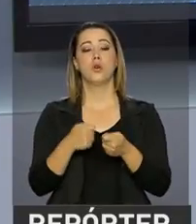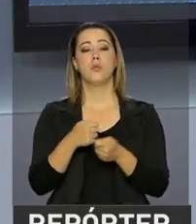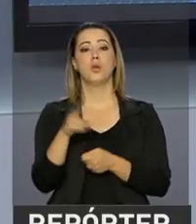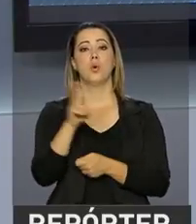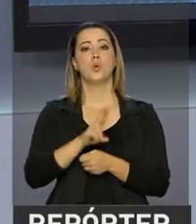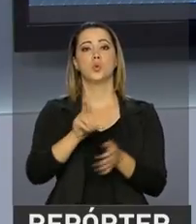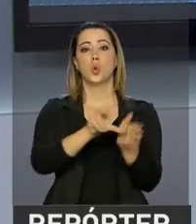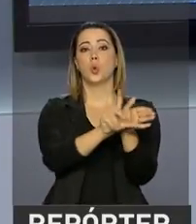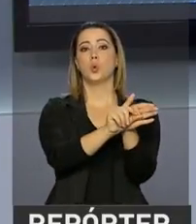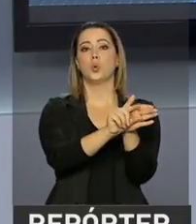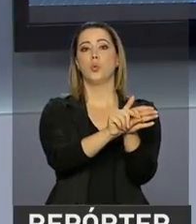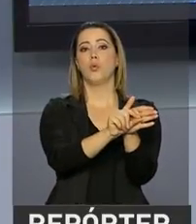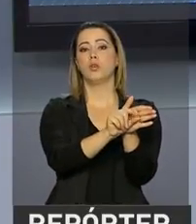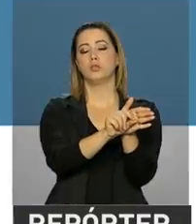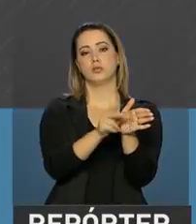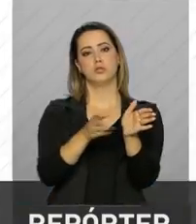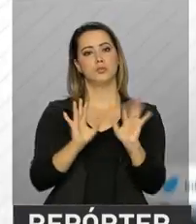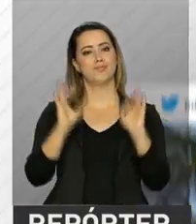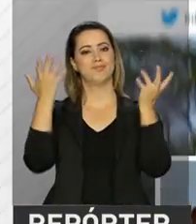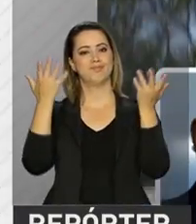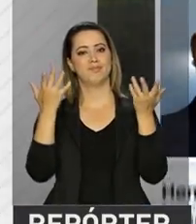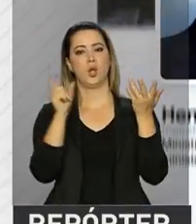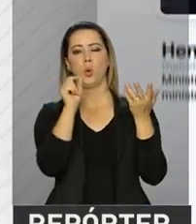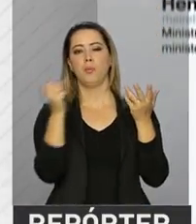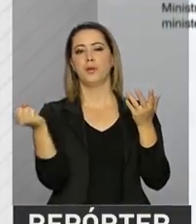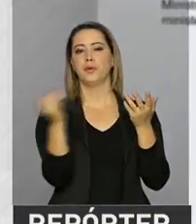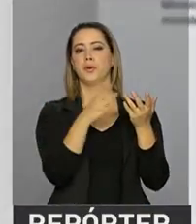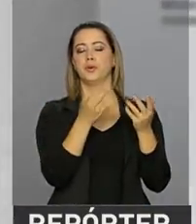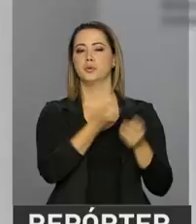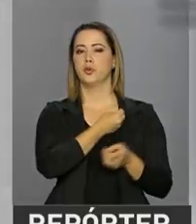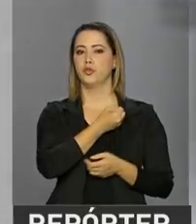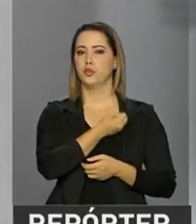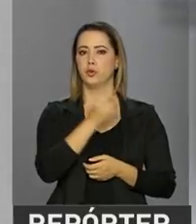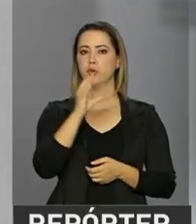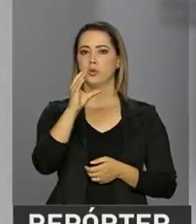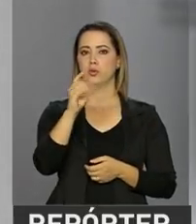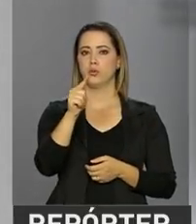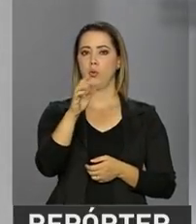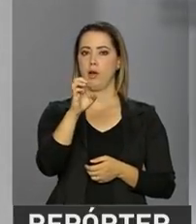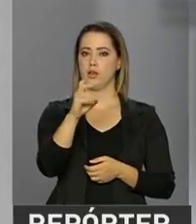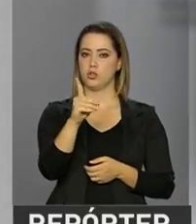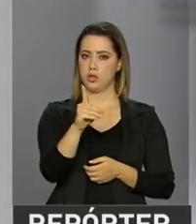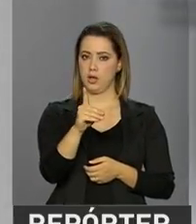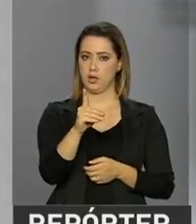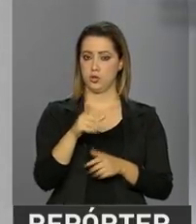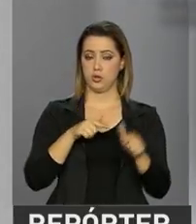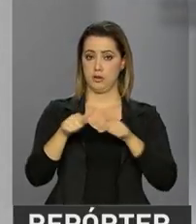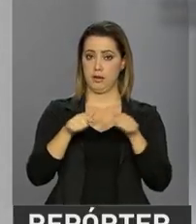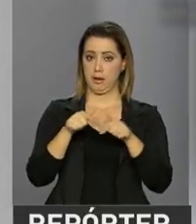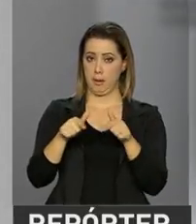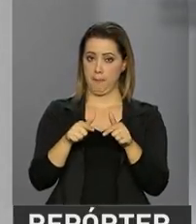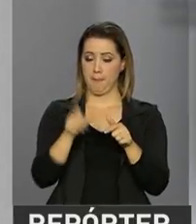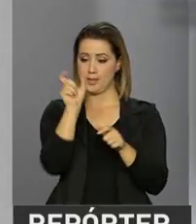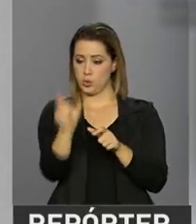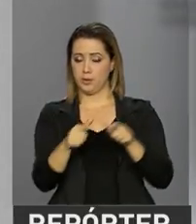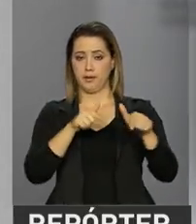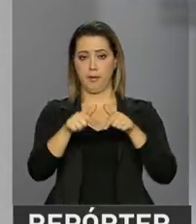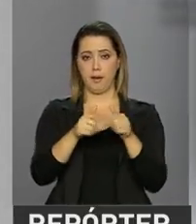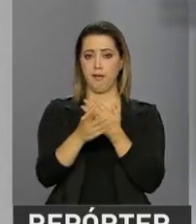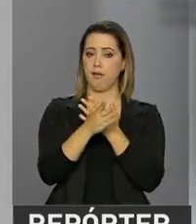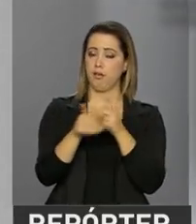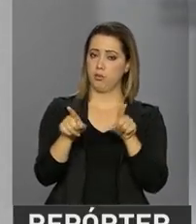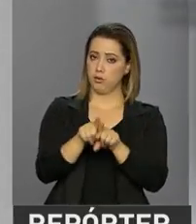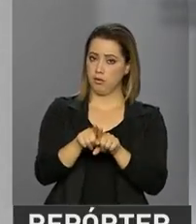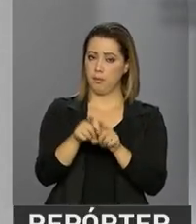perfil no Twitter para comemorar o resultado do CAGED, o Cadastro Geral de Empregados e Desempregados, no mês de junho e no